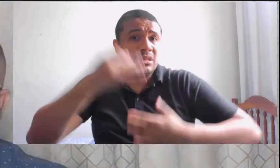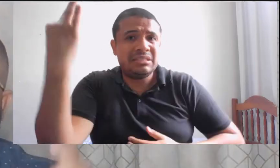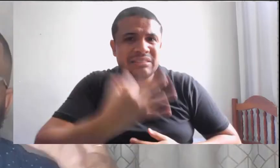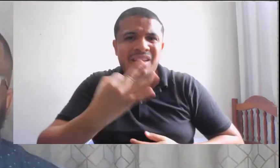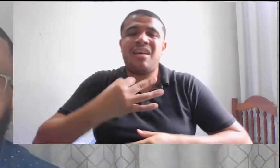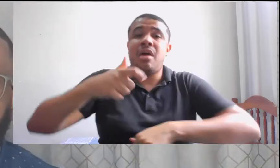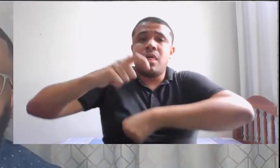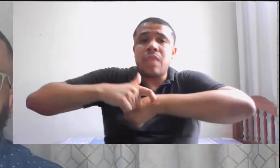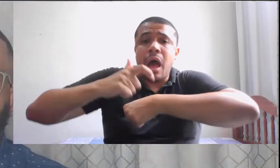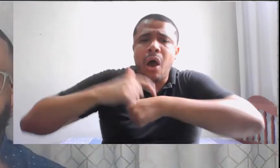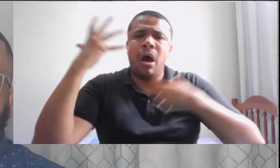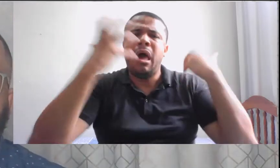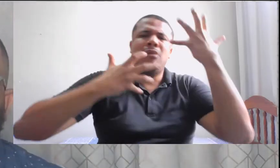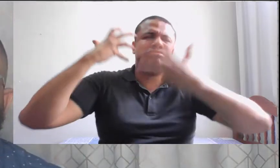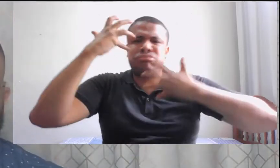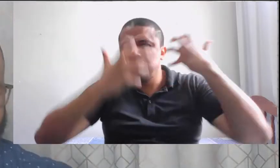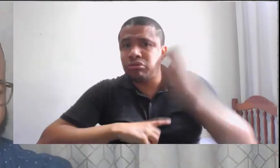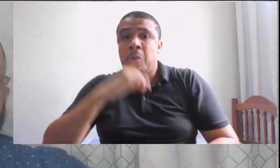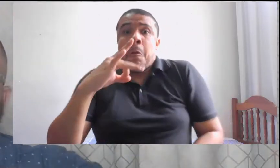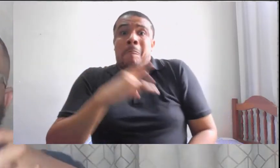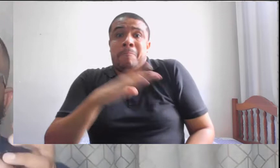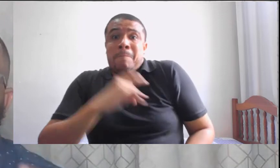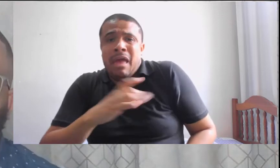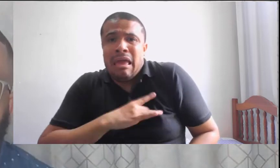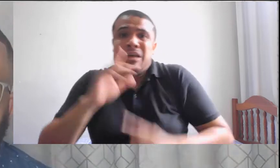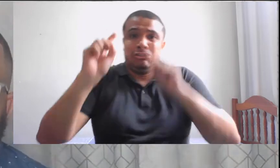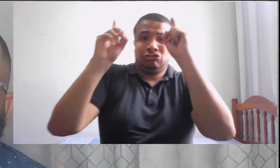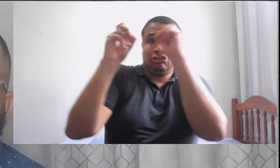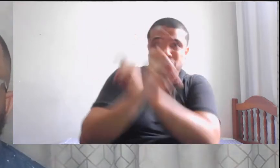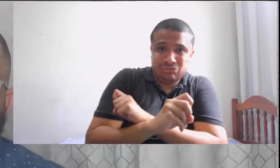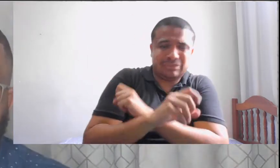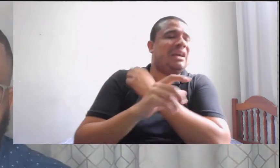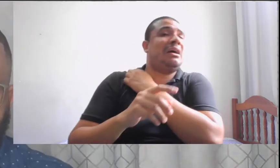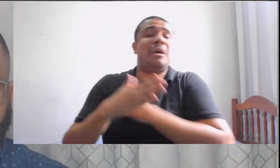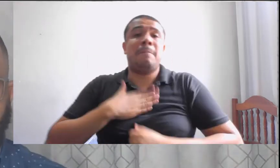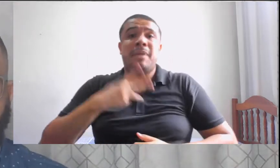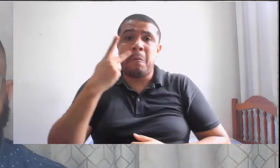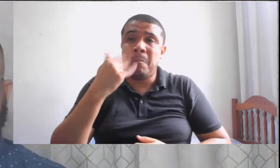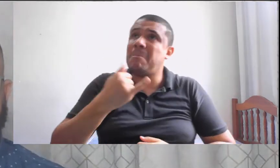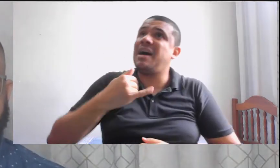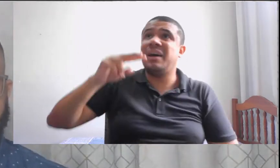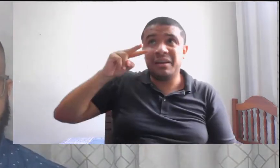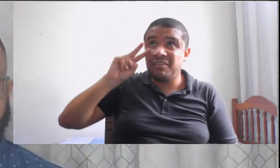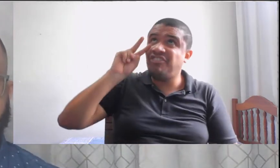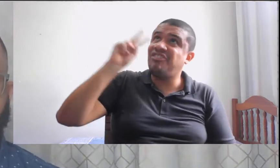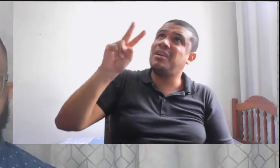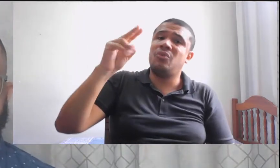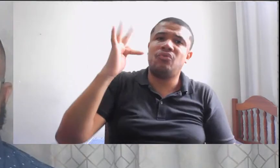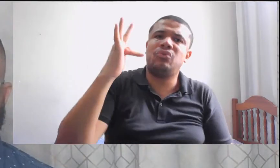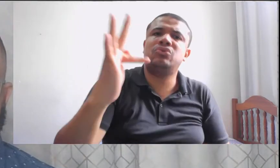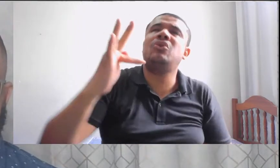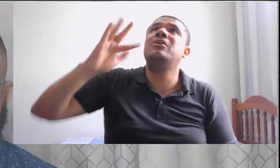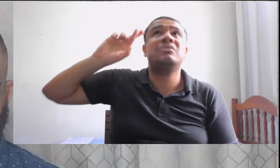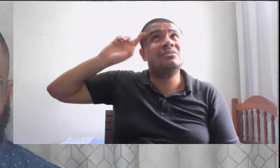Na hora das angústias, na hora do medo, na hora das dificuldades da vida, ele olha para os montes e diz: